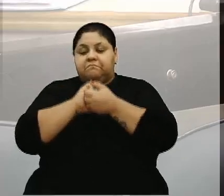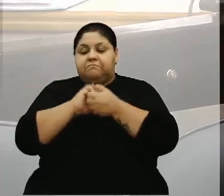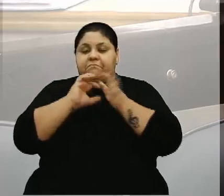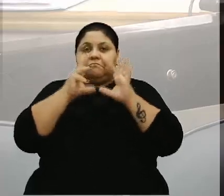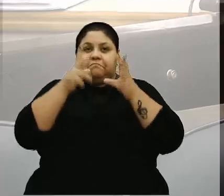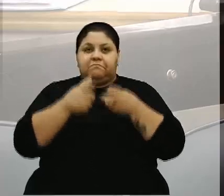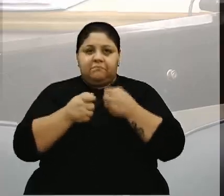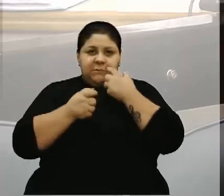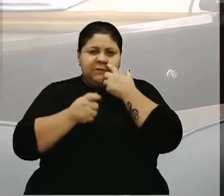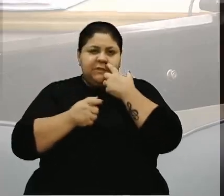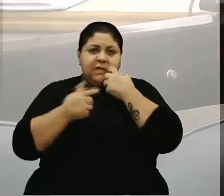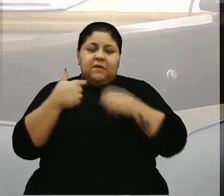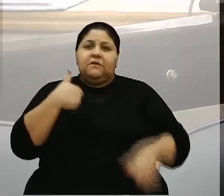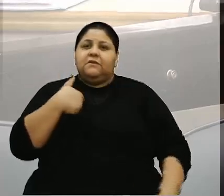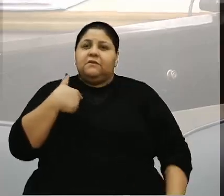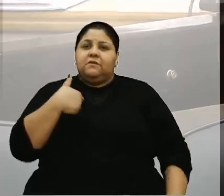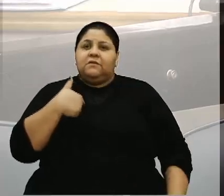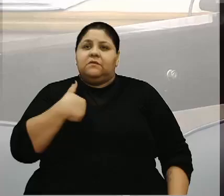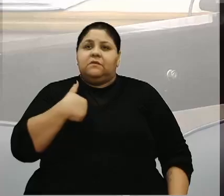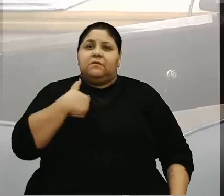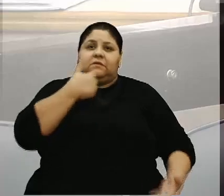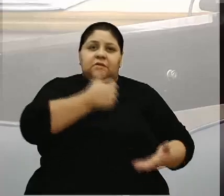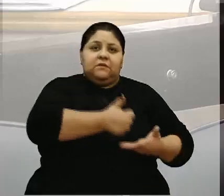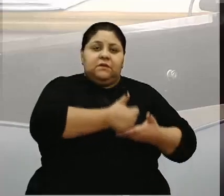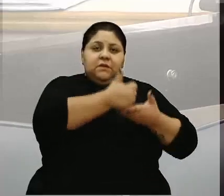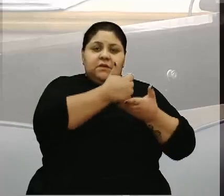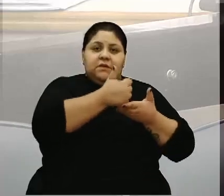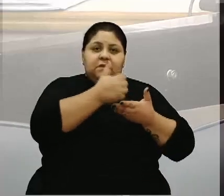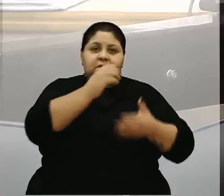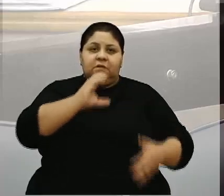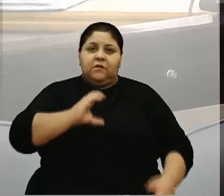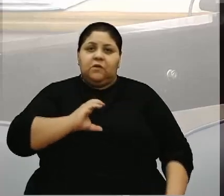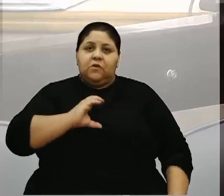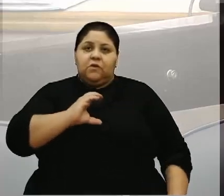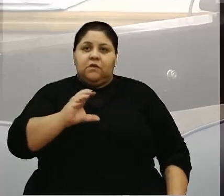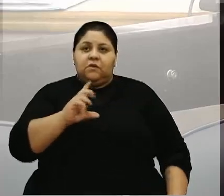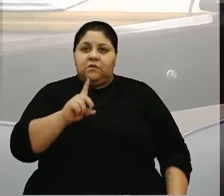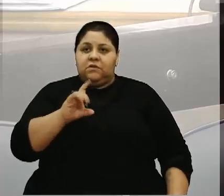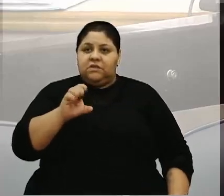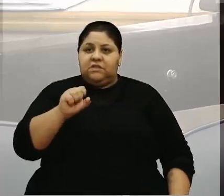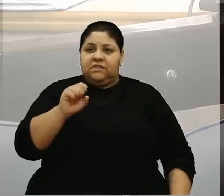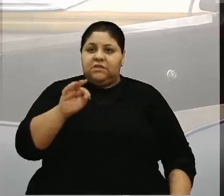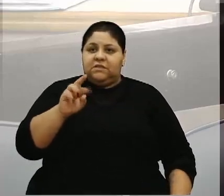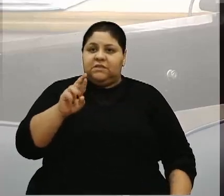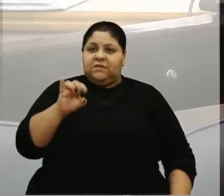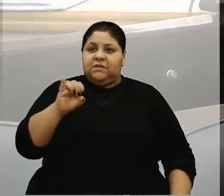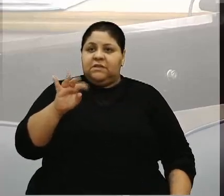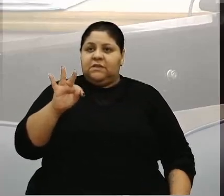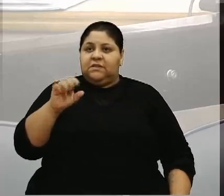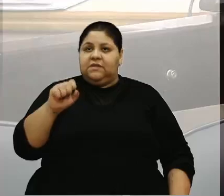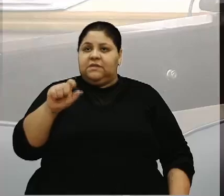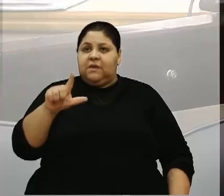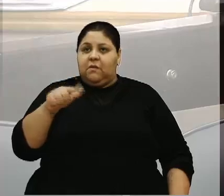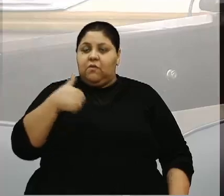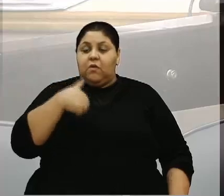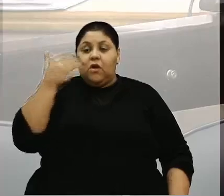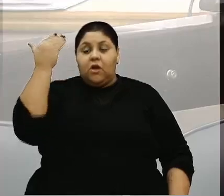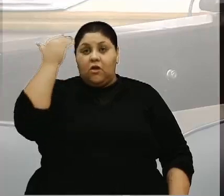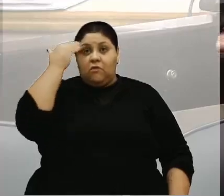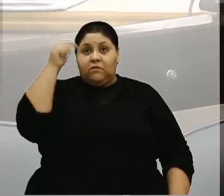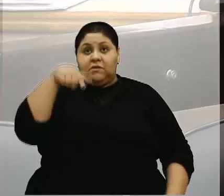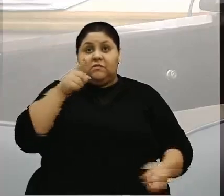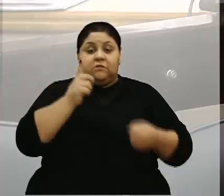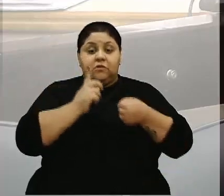todos. Eu estive à frente da Coordenadoria Distrital e eu sei muito bem. Aqui na